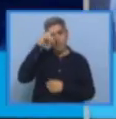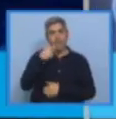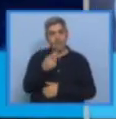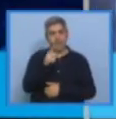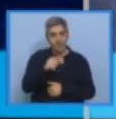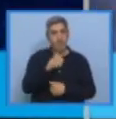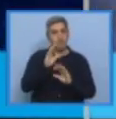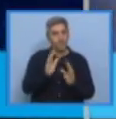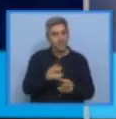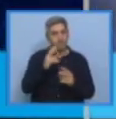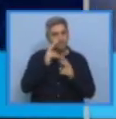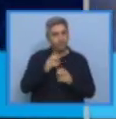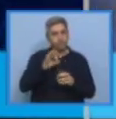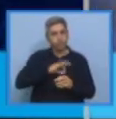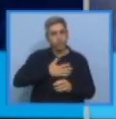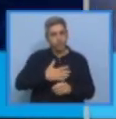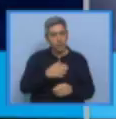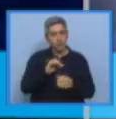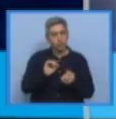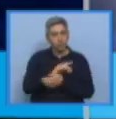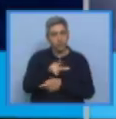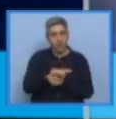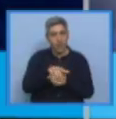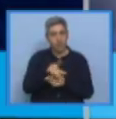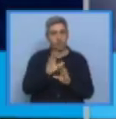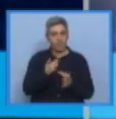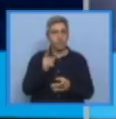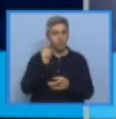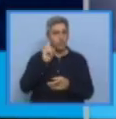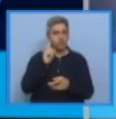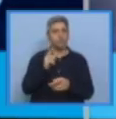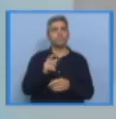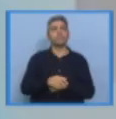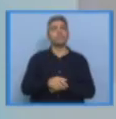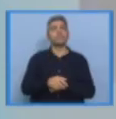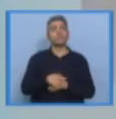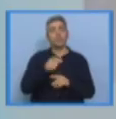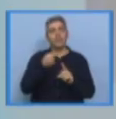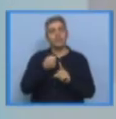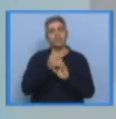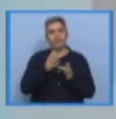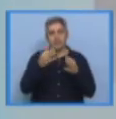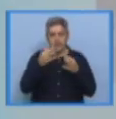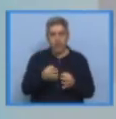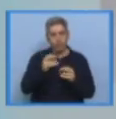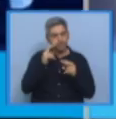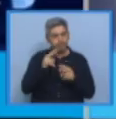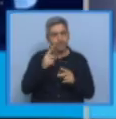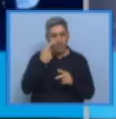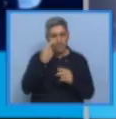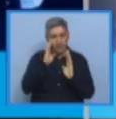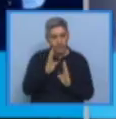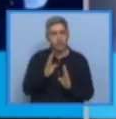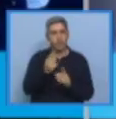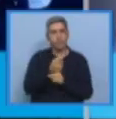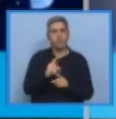que é necessário redescobrir a profissão do jornalista precisamente nesse âmbito. E creio que esse é um desafio que nós temos que levar muito a sério, porque, de